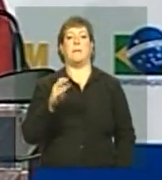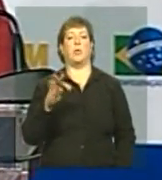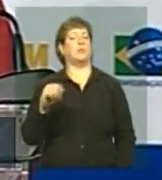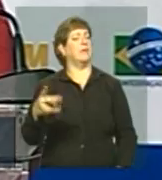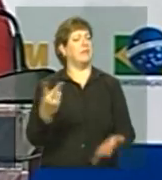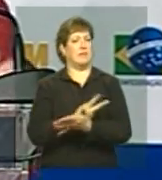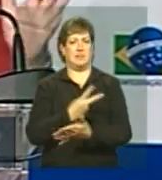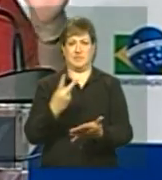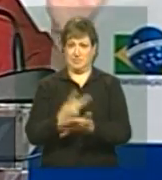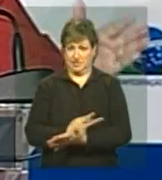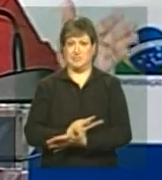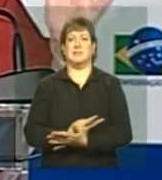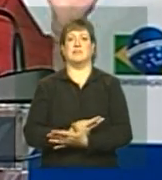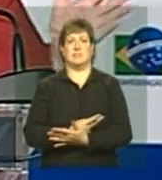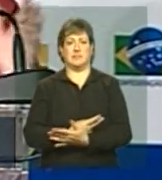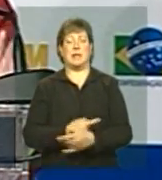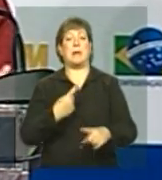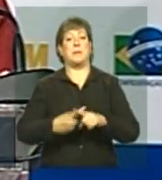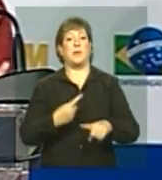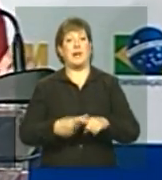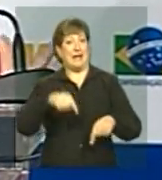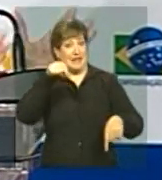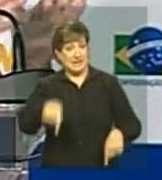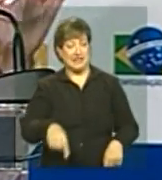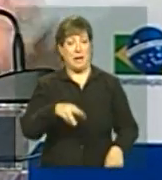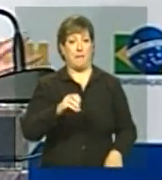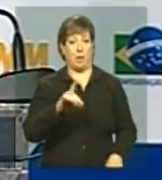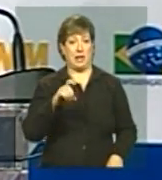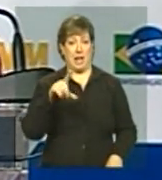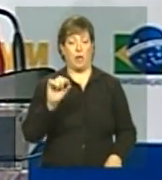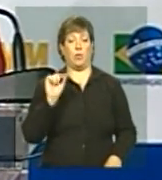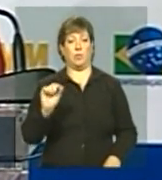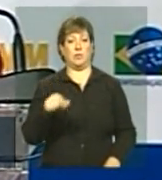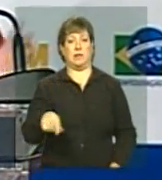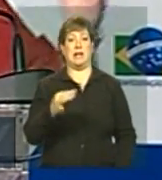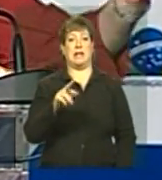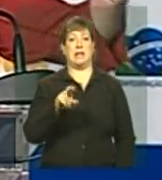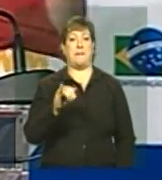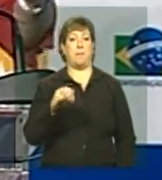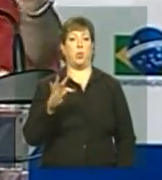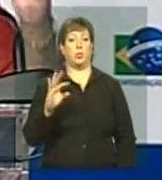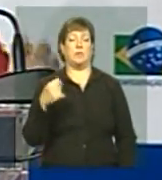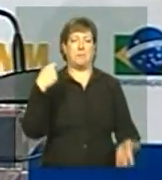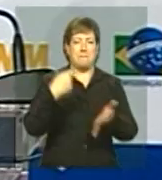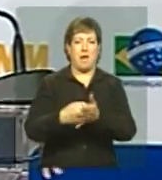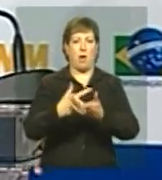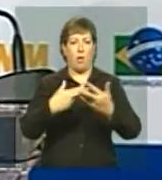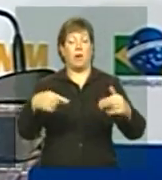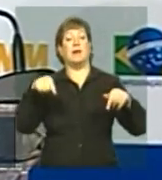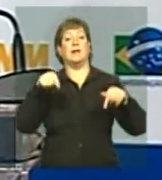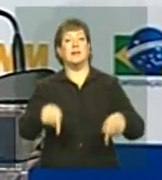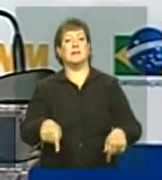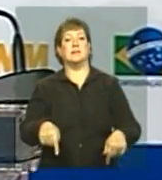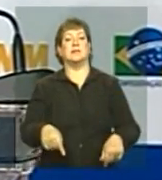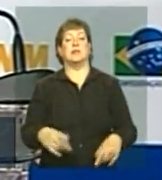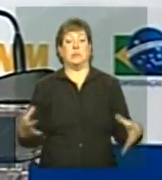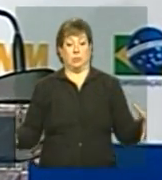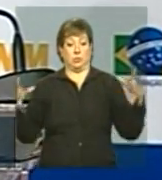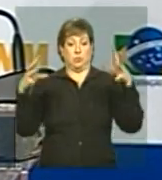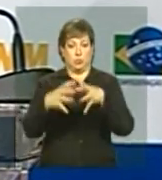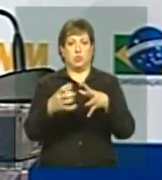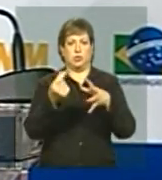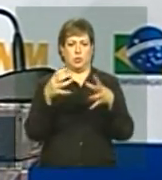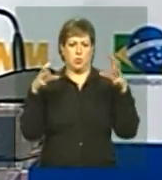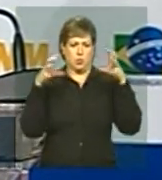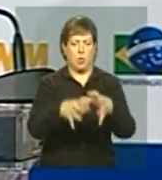distorcido. Porque esse modelo tributário, da forma como ele foi concebido, ele concentra os investimentos em poucas